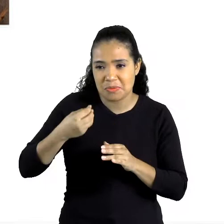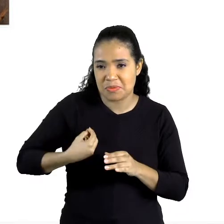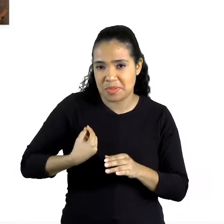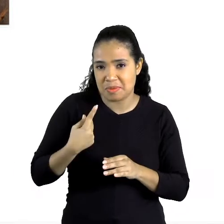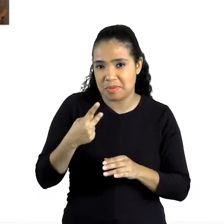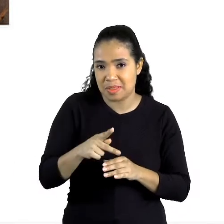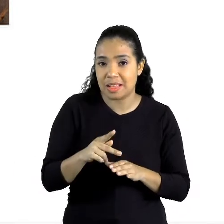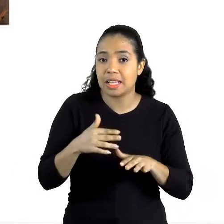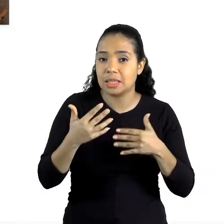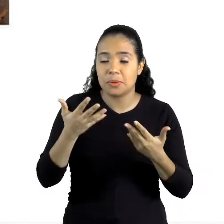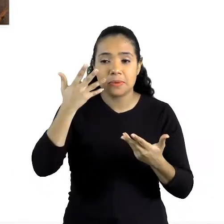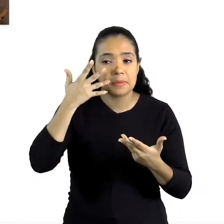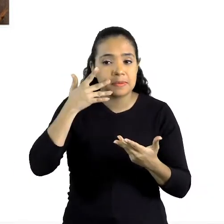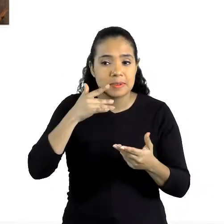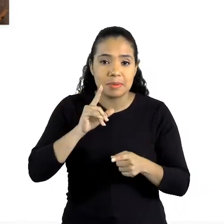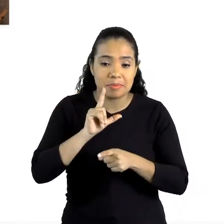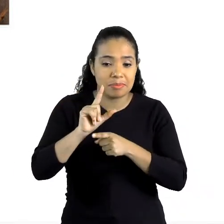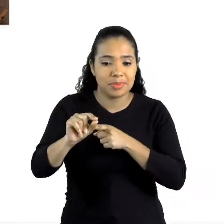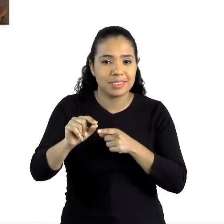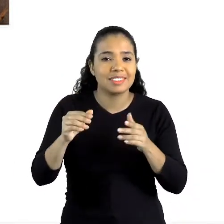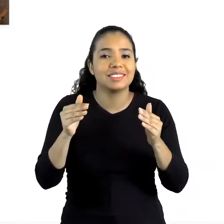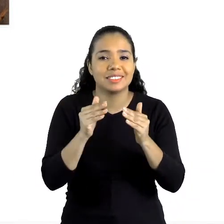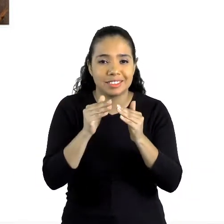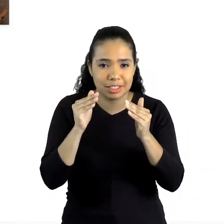quando ele era criança ele fugiu de casa.